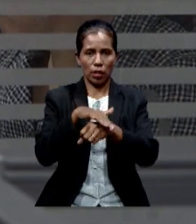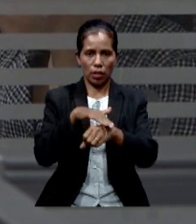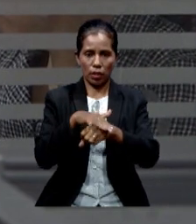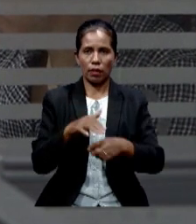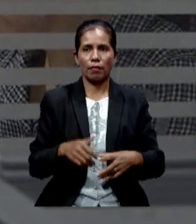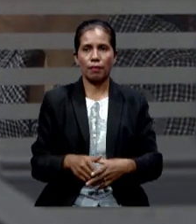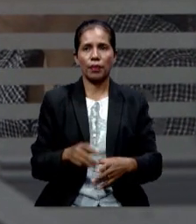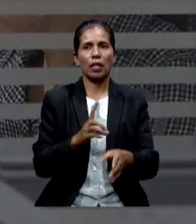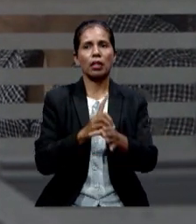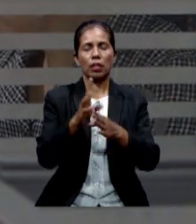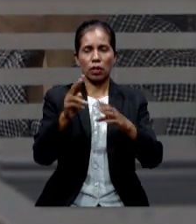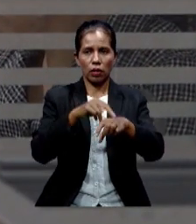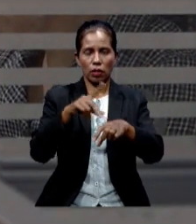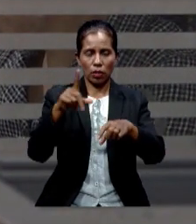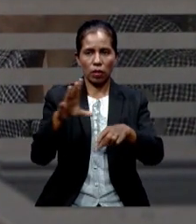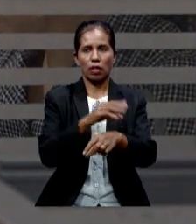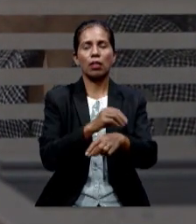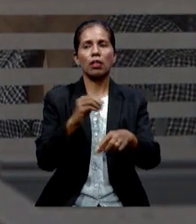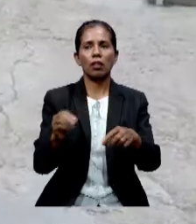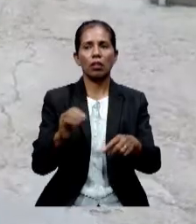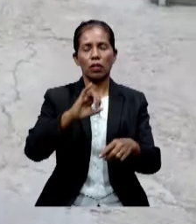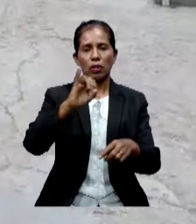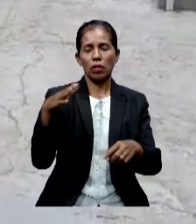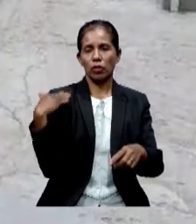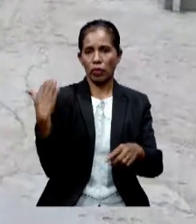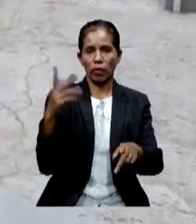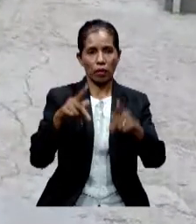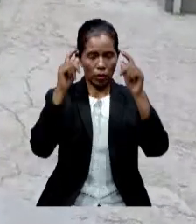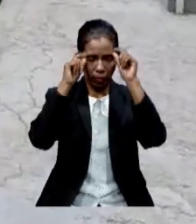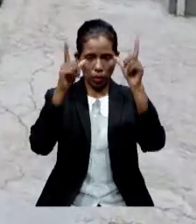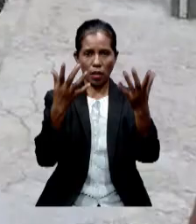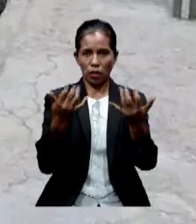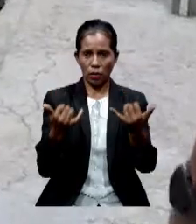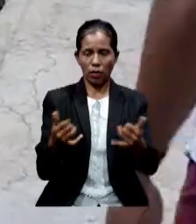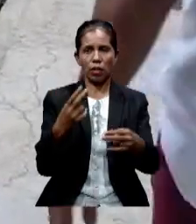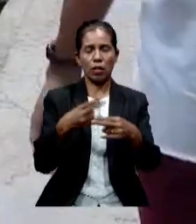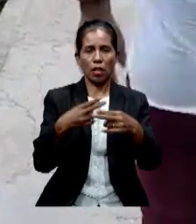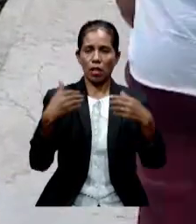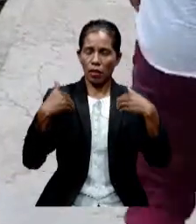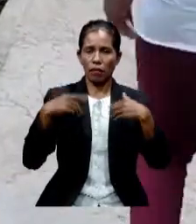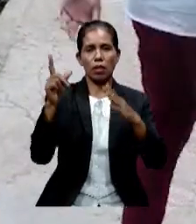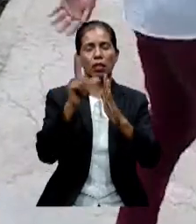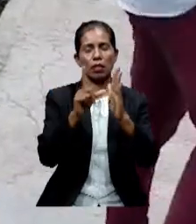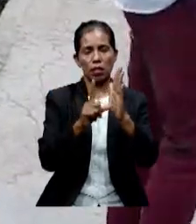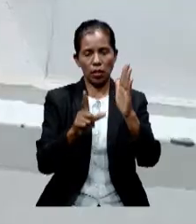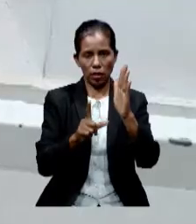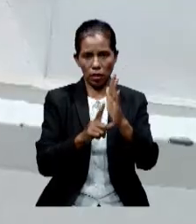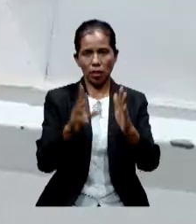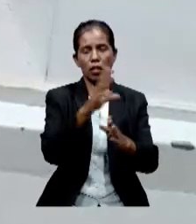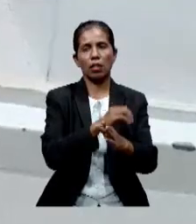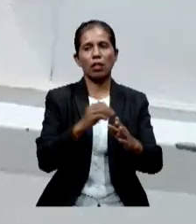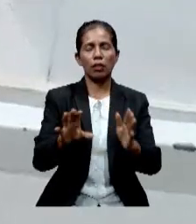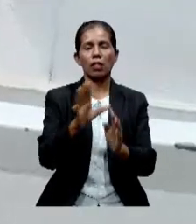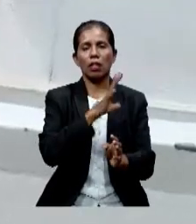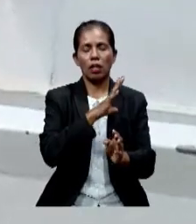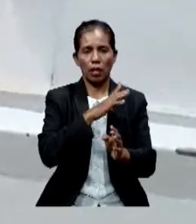dado se a Direção Nacional de Emprego Exterior, jovem Timor-Leste Sernebe, Magdadangne, naran iha ona lista Work Ready Pool, onde